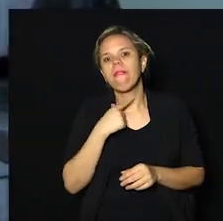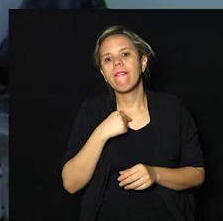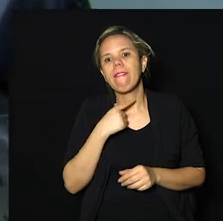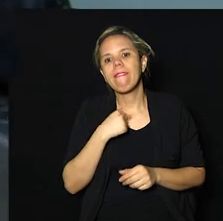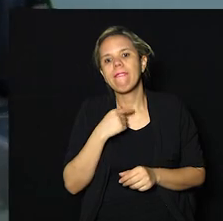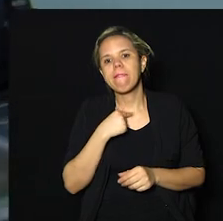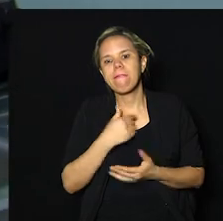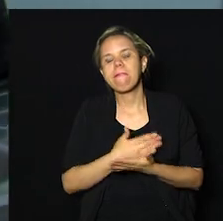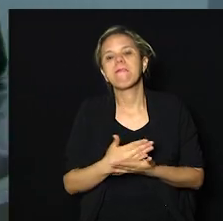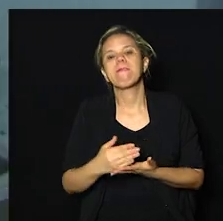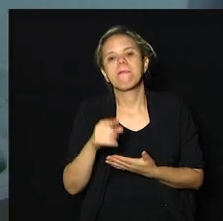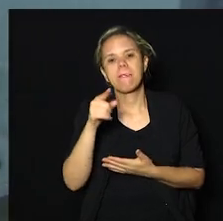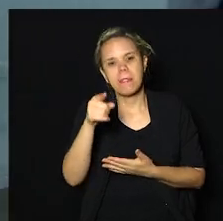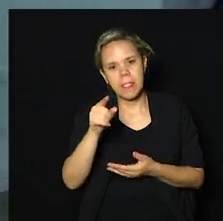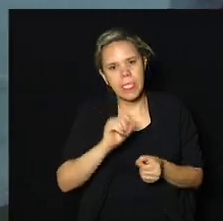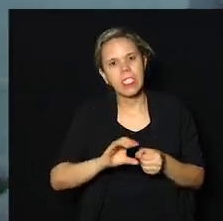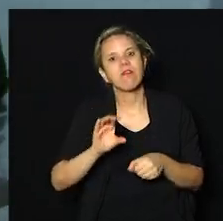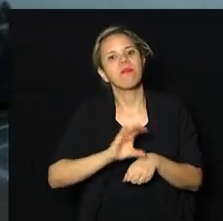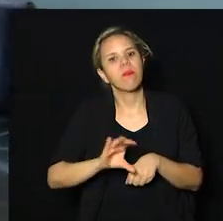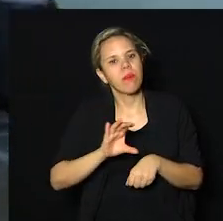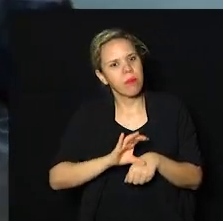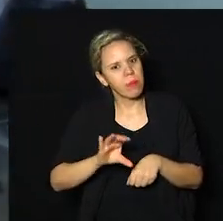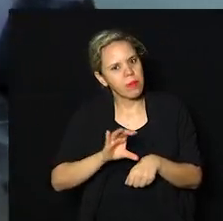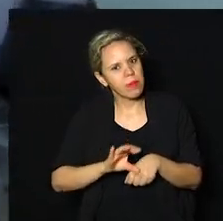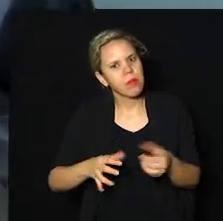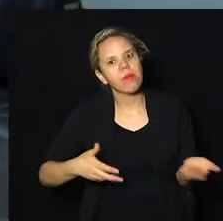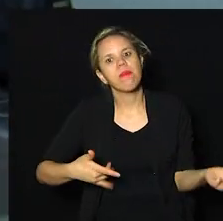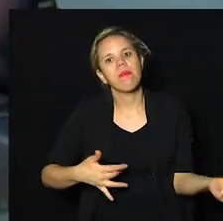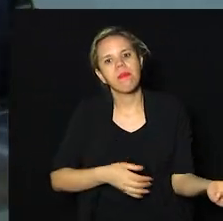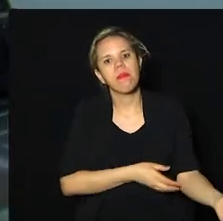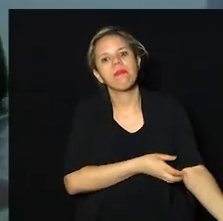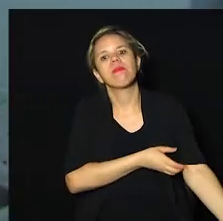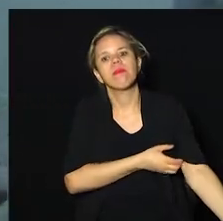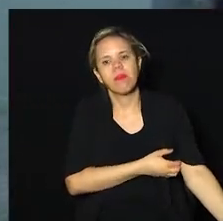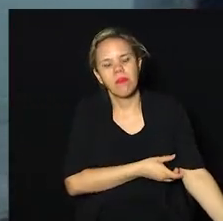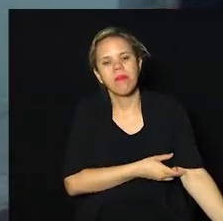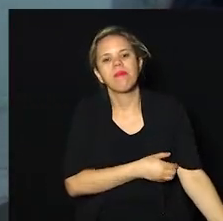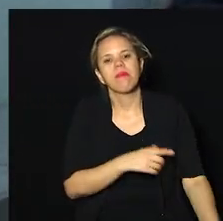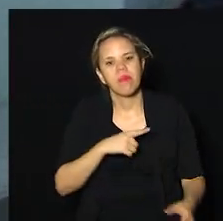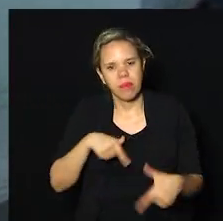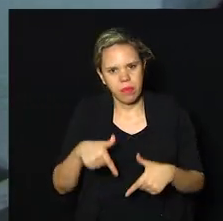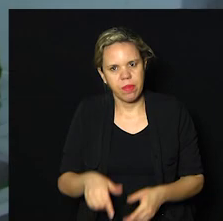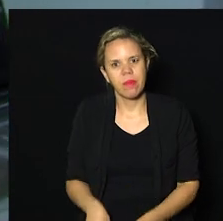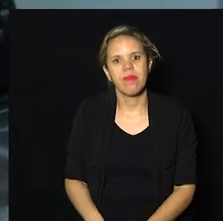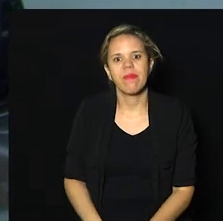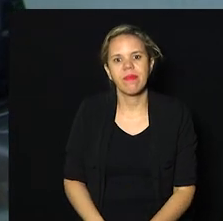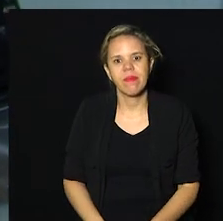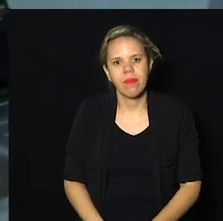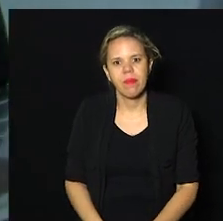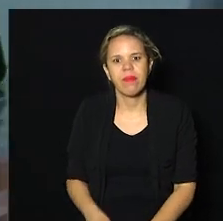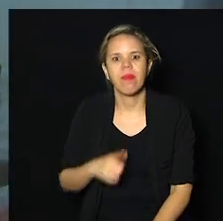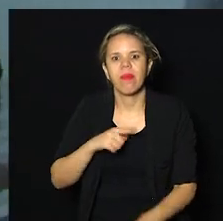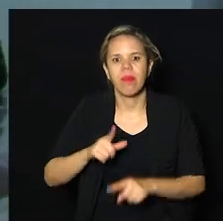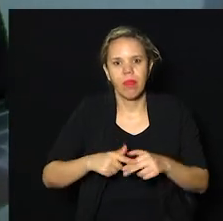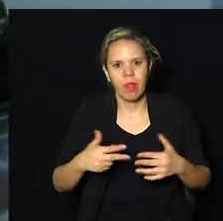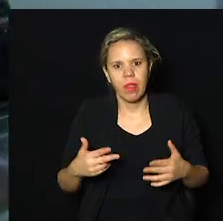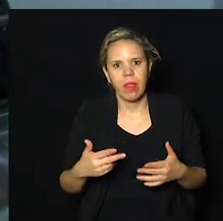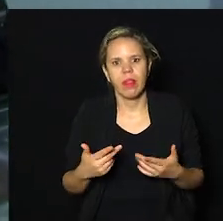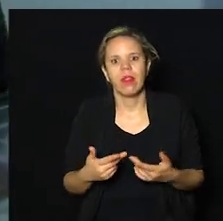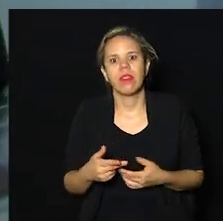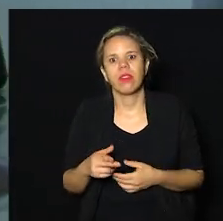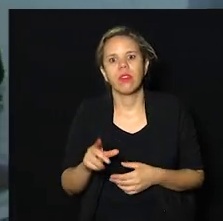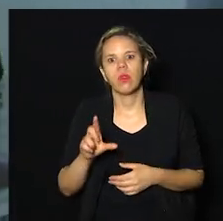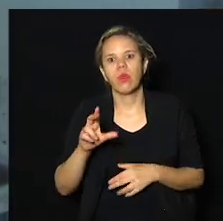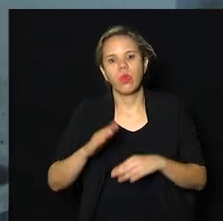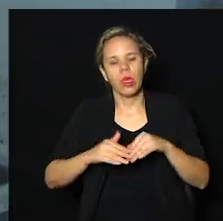de comece, iniciar nessa profissão? Faça o curso, comece a tocar, que tem mercado, tem trabalho para fazer. Tem mais instrumentos do que luthieres ainda